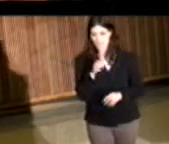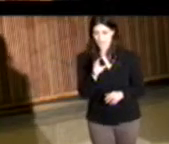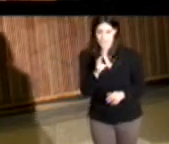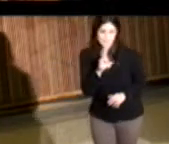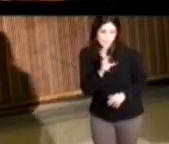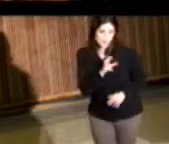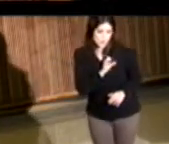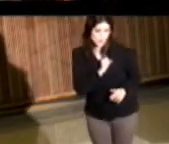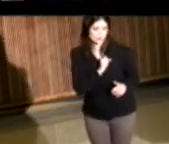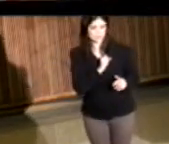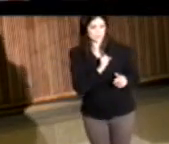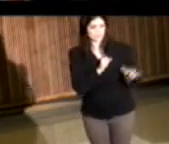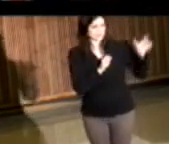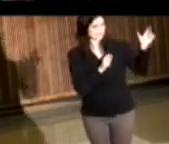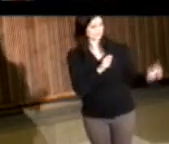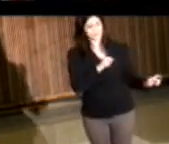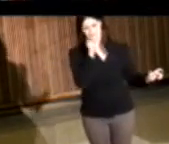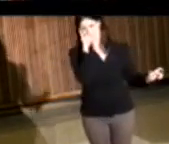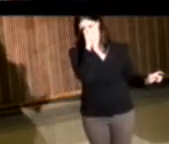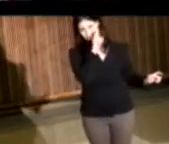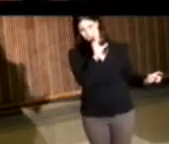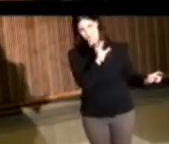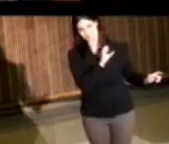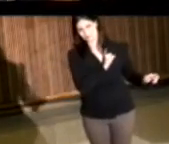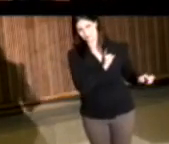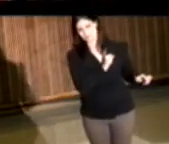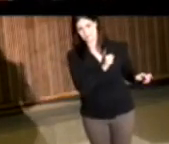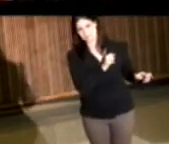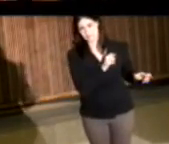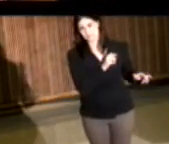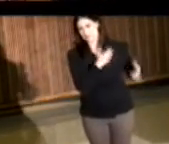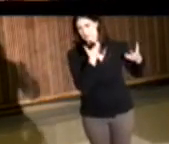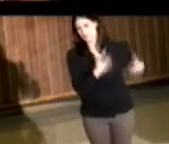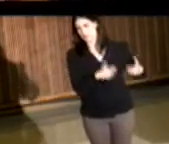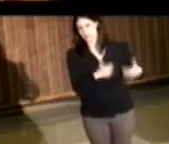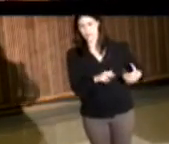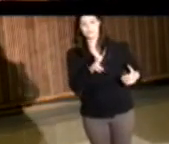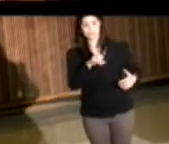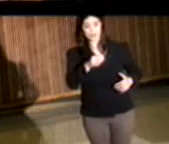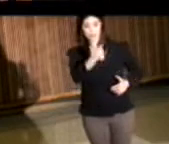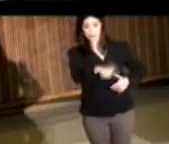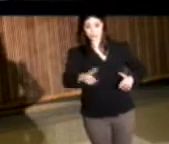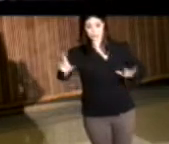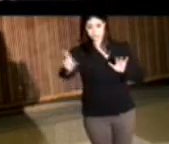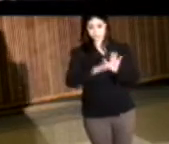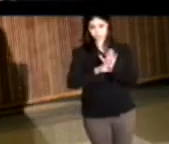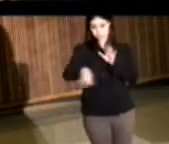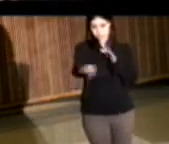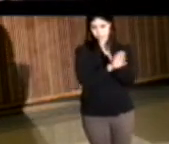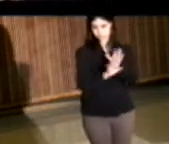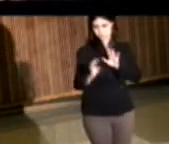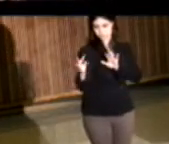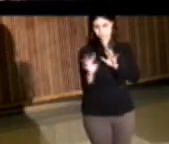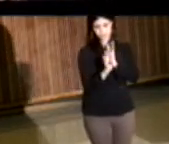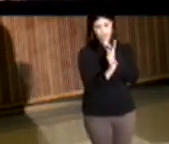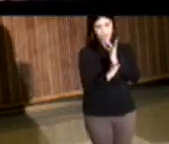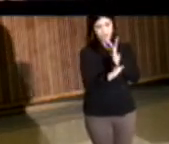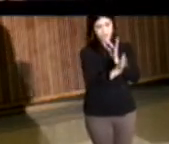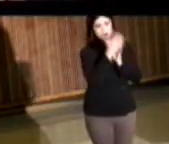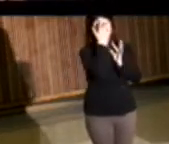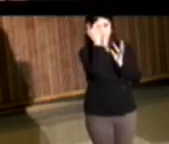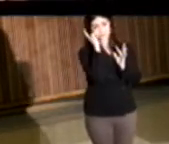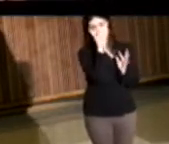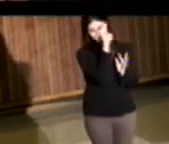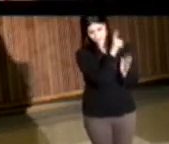e não está aprendendo, Ele vai colocar 10 na tua vida para você aprender a amar. Então aprende logo.